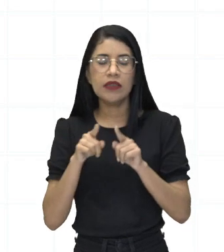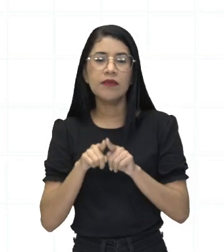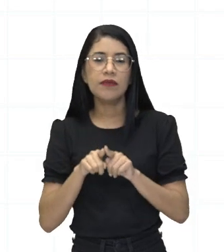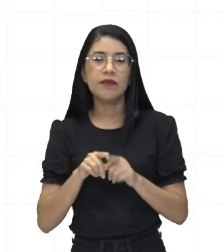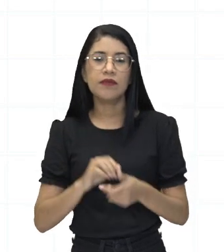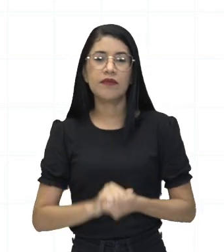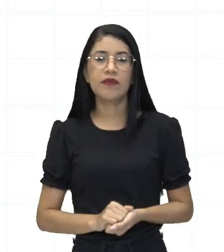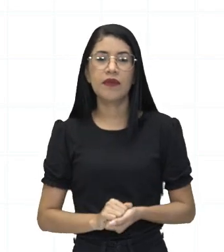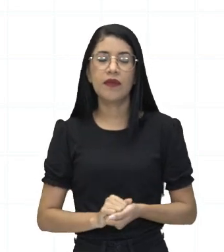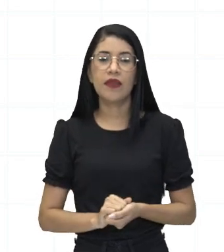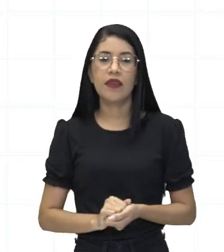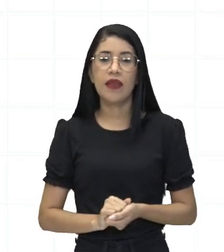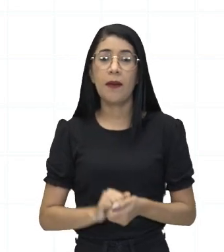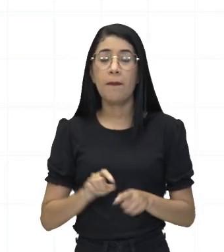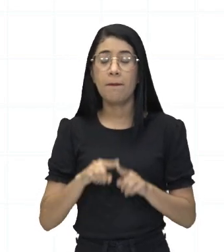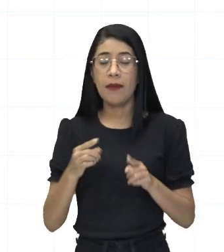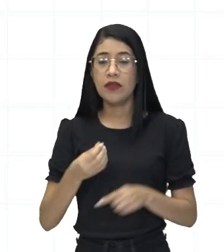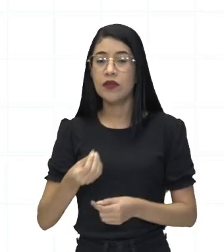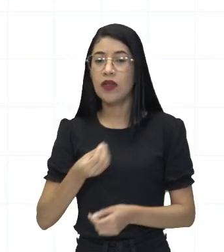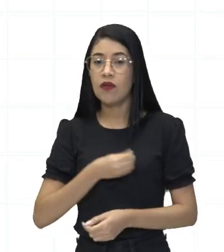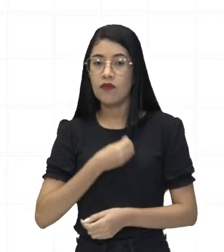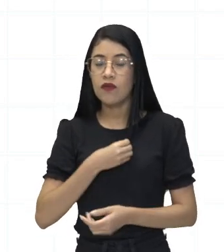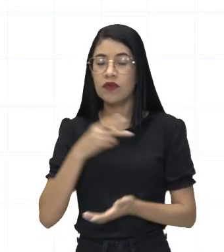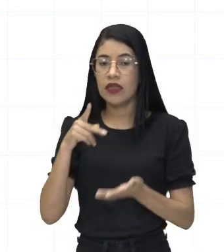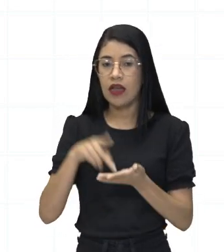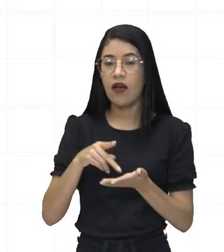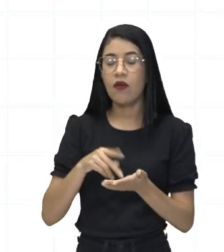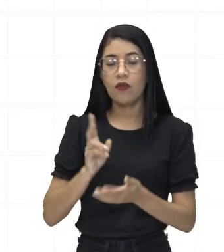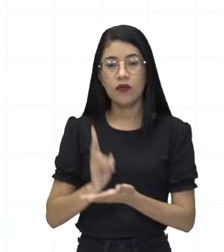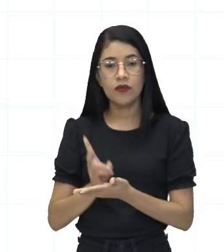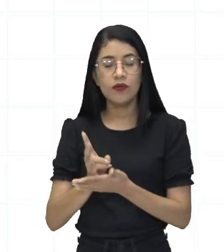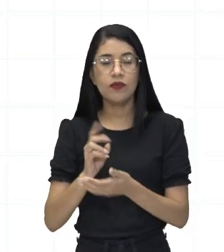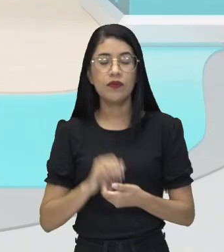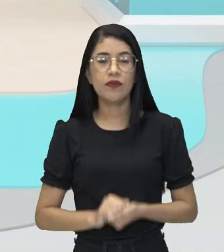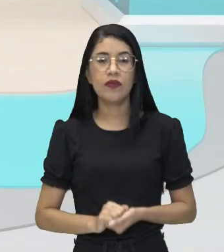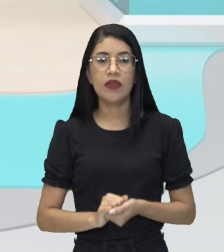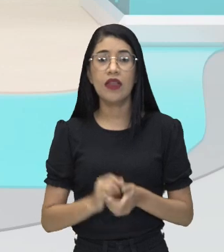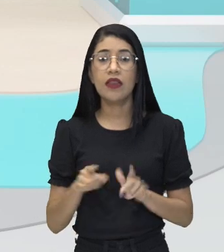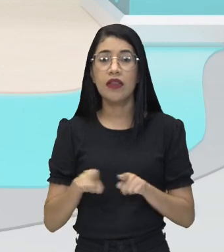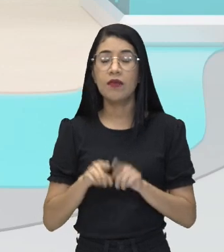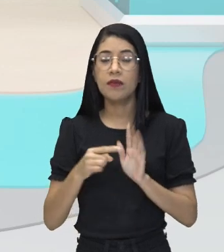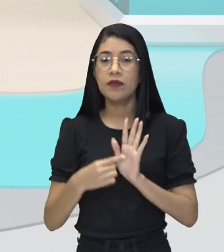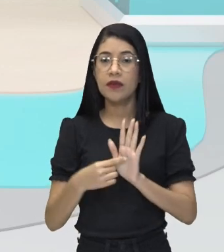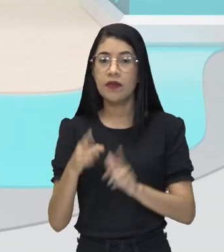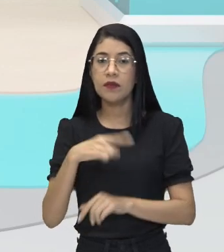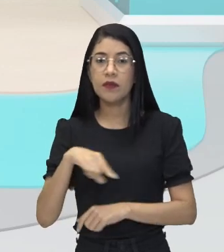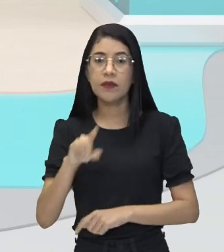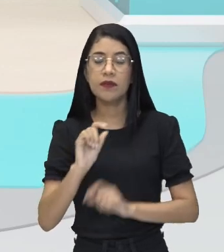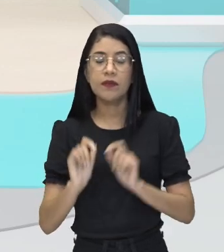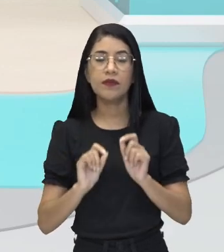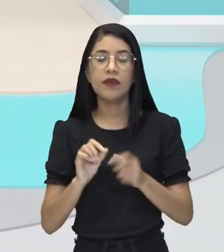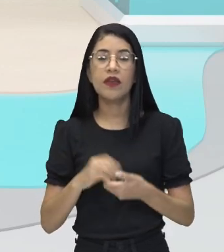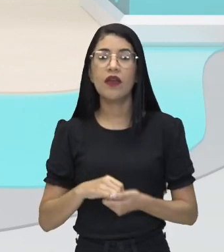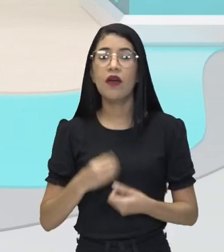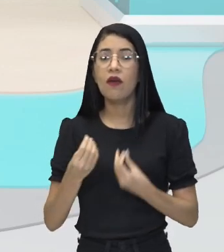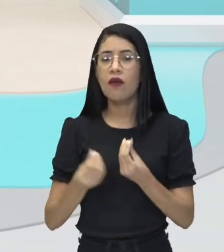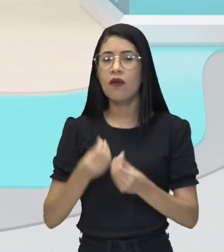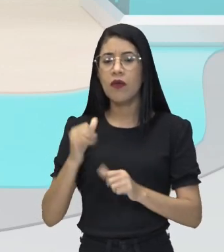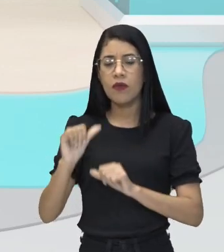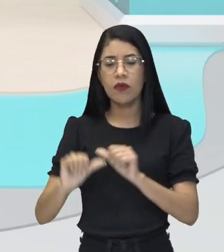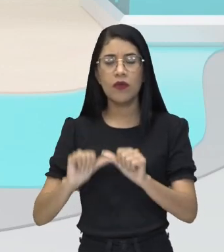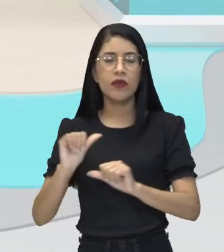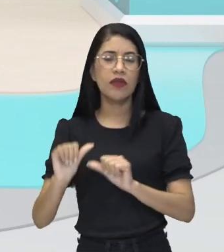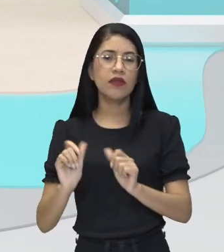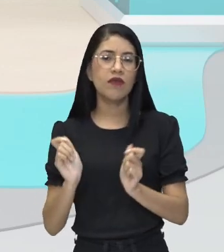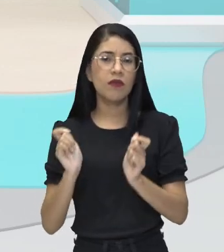de maneira realista. E aí nós temos o quê? Eu trouxe para vocês verem essa mudança que